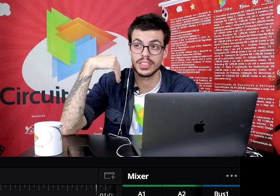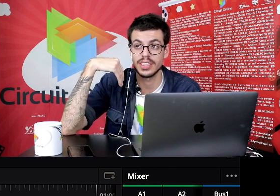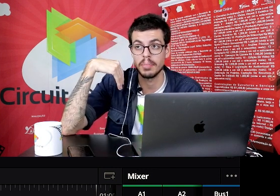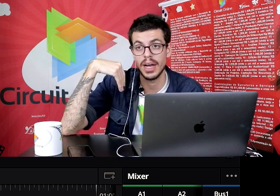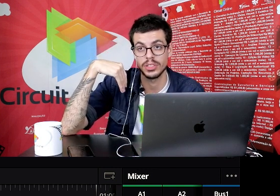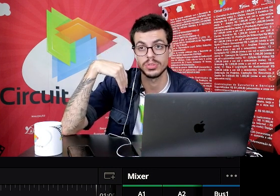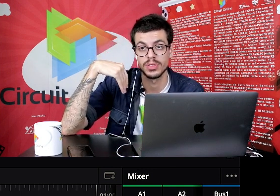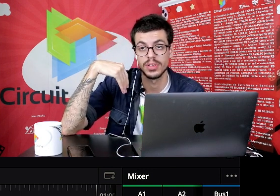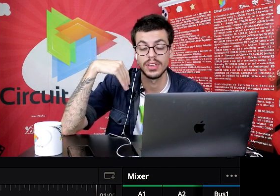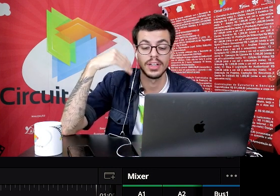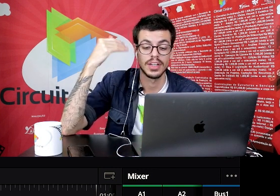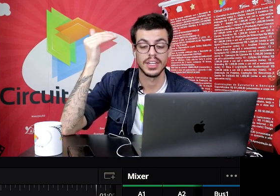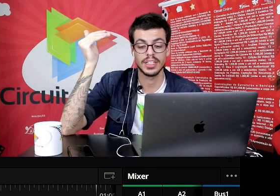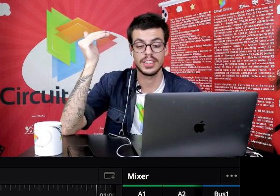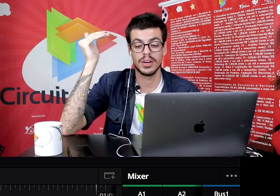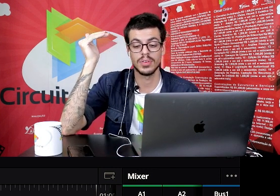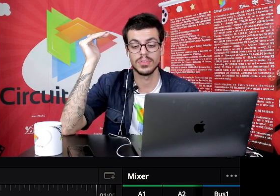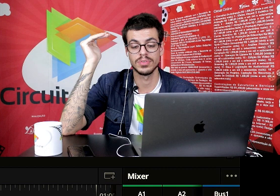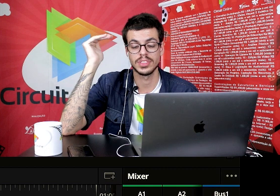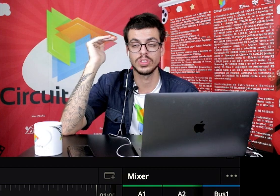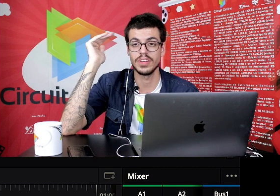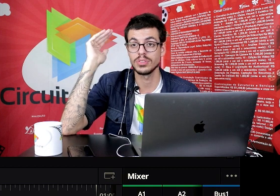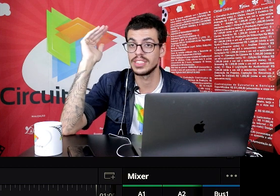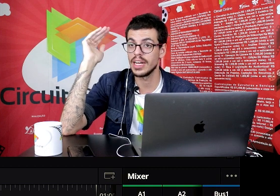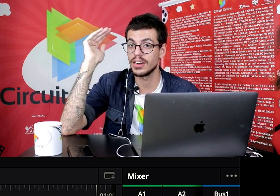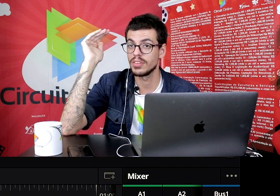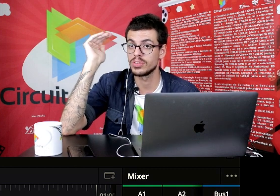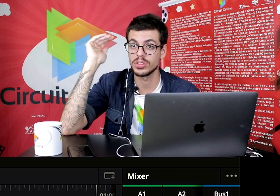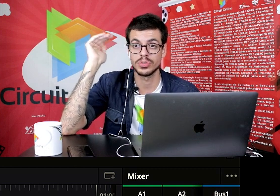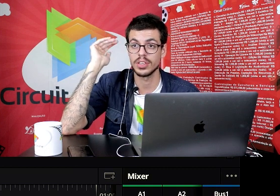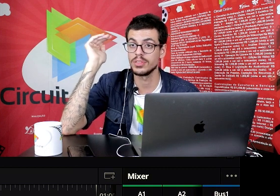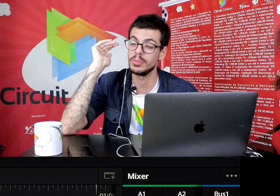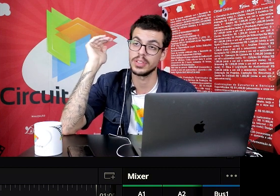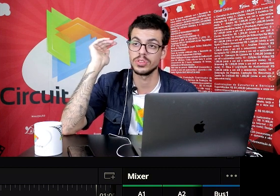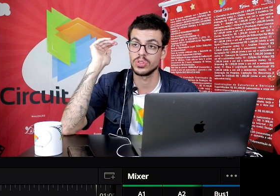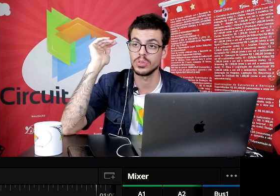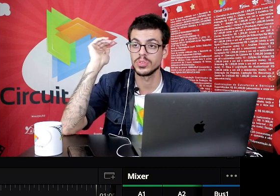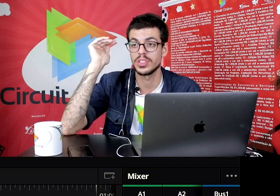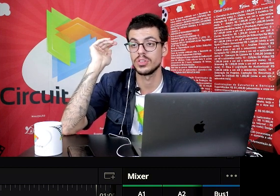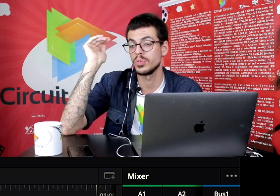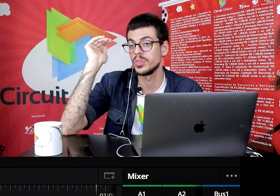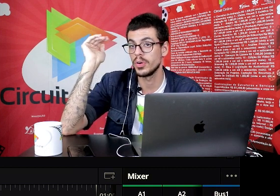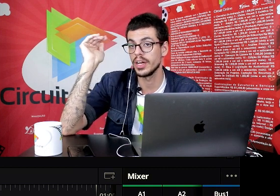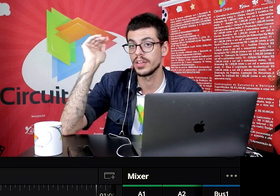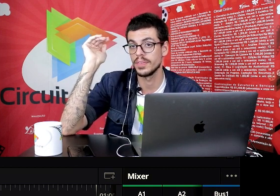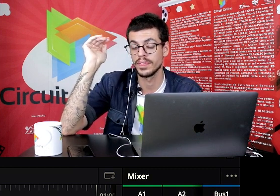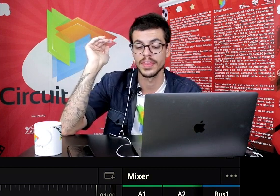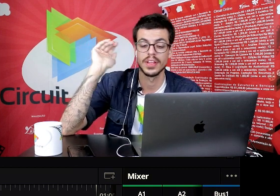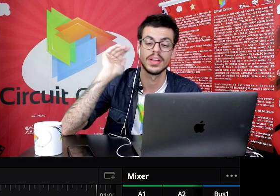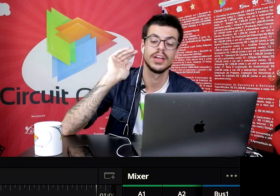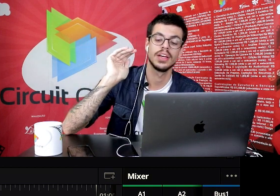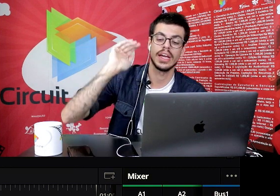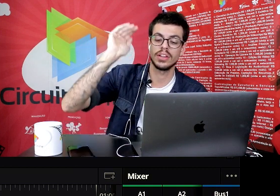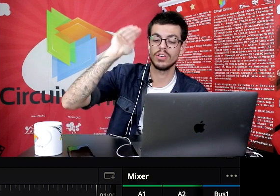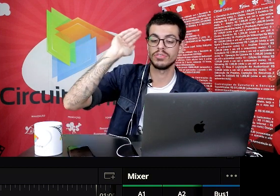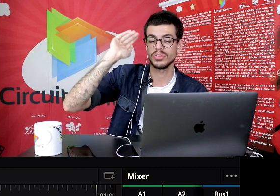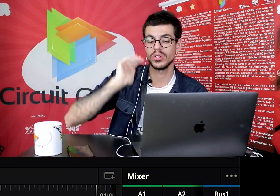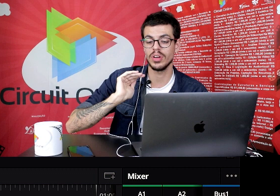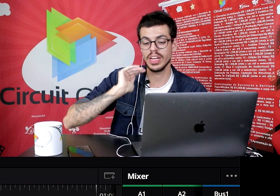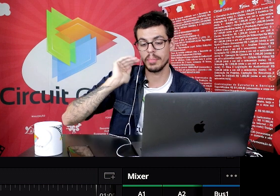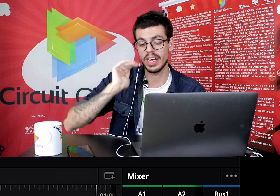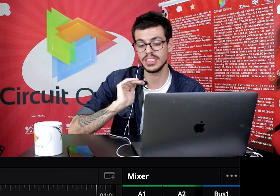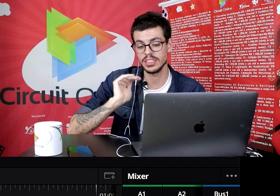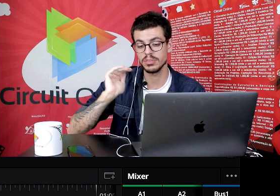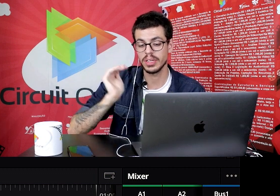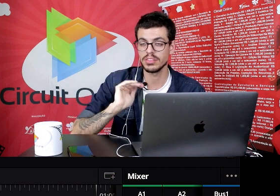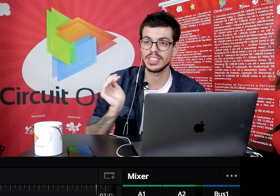menos que está baixo. Então, se eu estiver no 0, eu estou estourando o tímpano de todo mundo, está todo mundo morrendo. Então, eu funciono